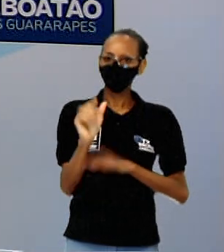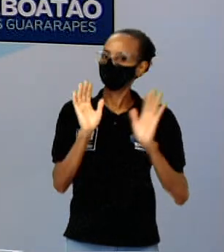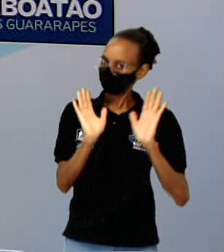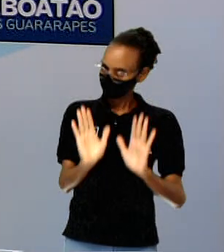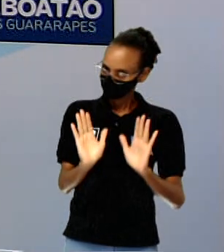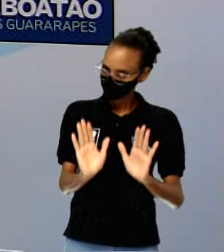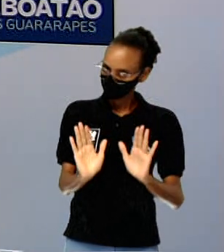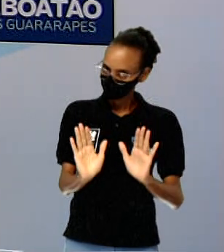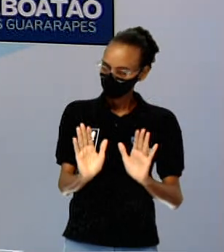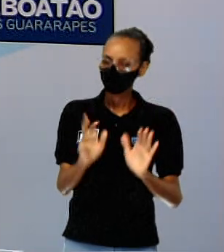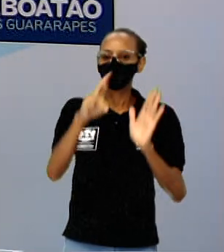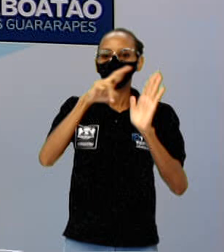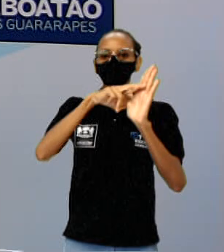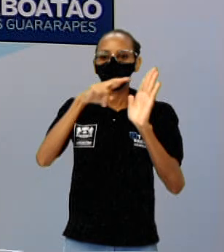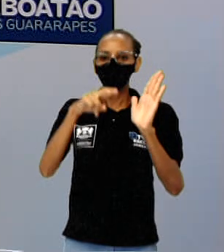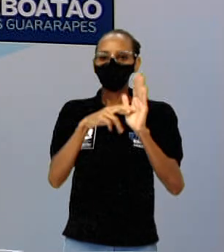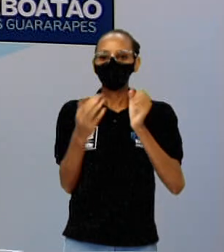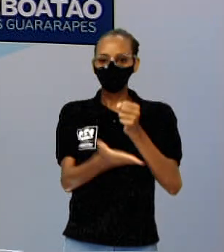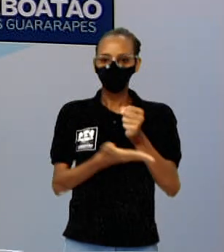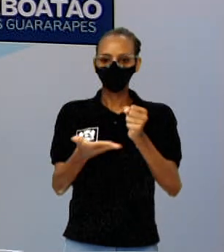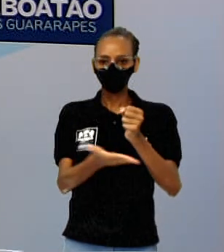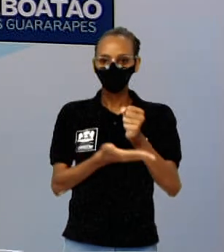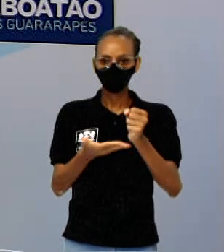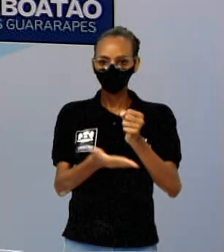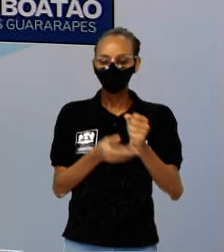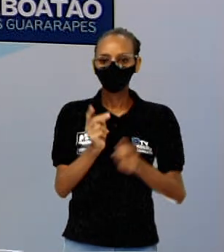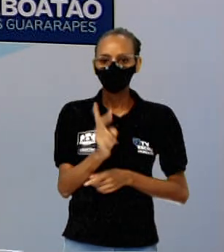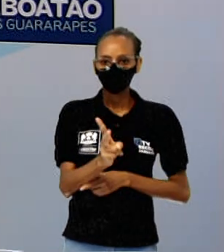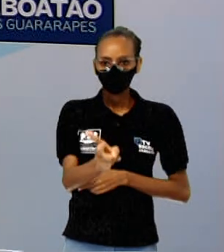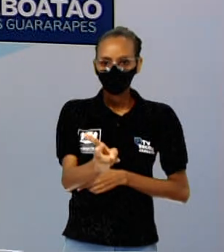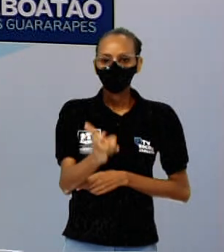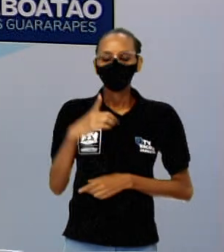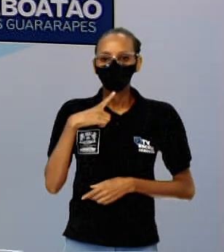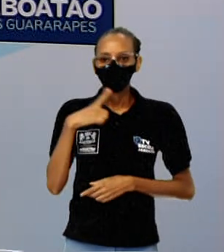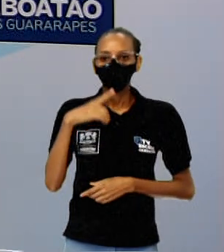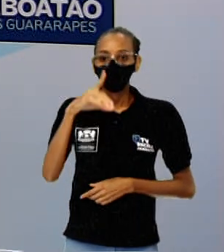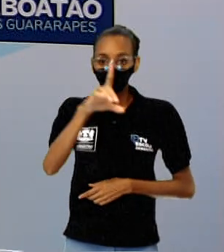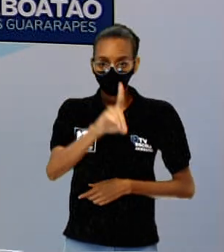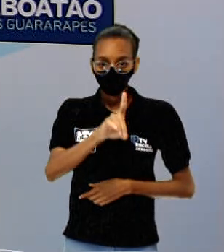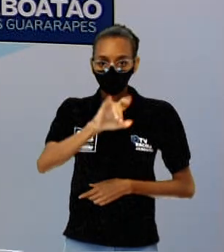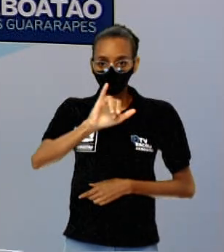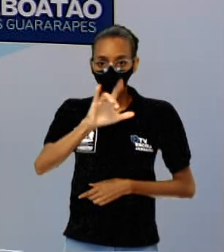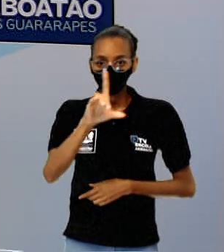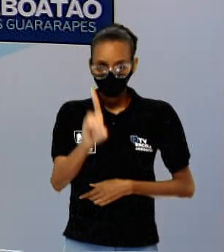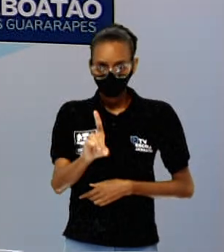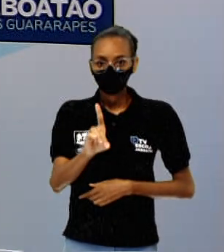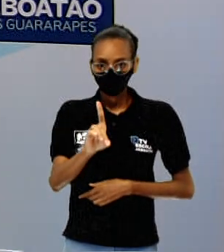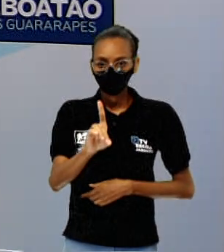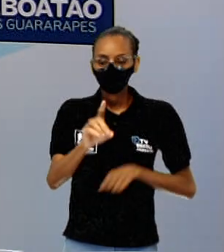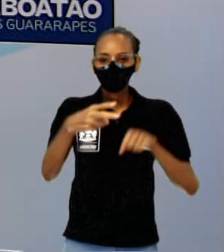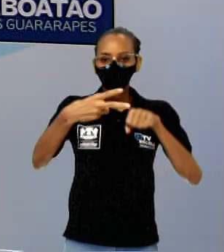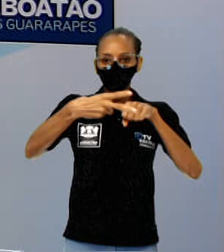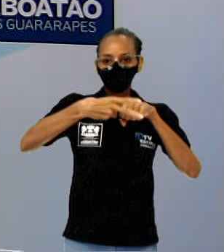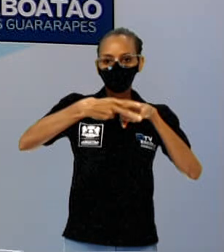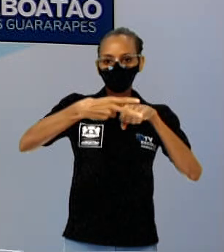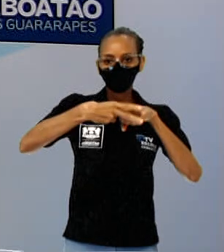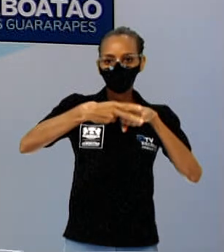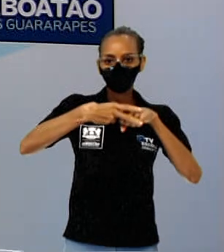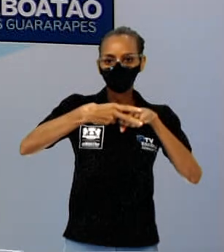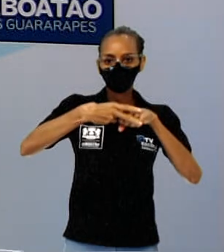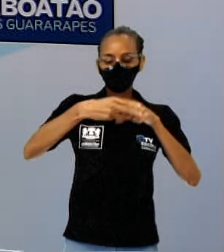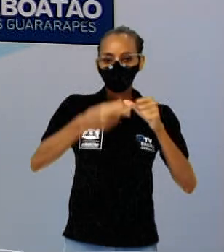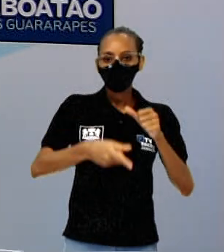gente, regra básica. Sempre que colocarmos o did, o verbo ele volta para a sua